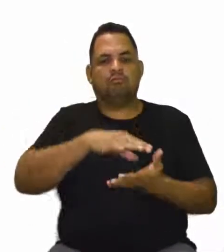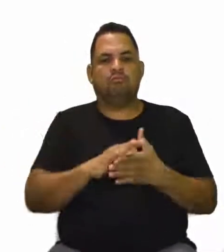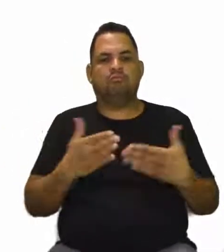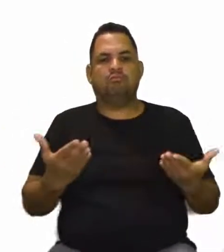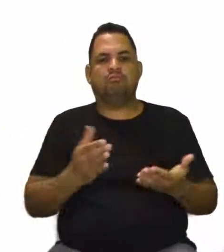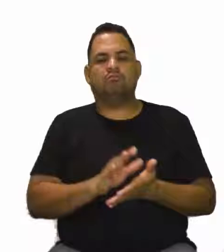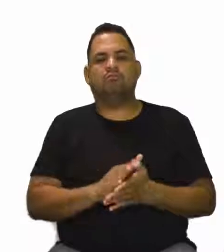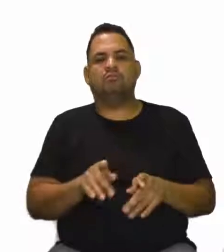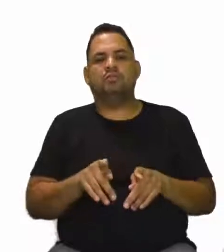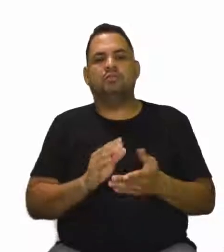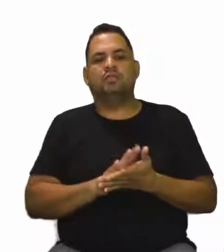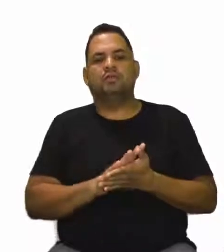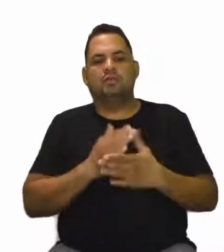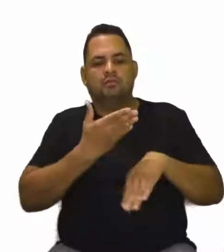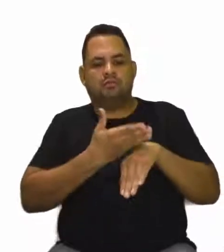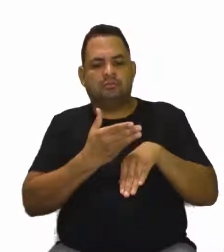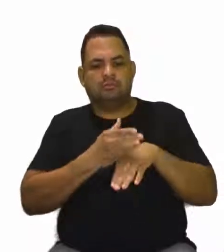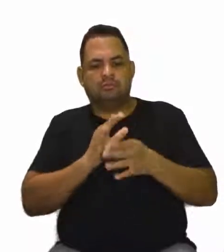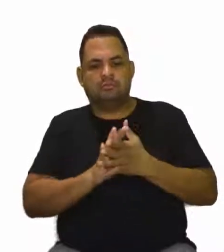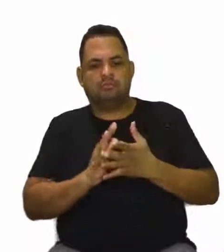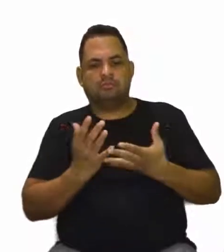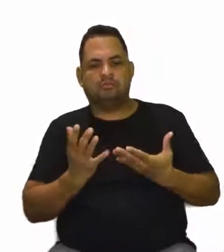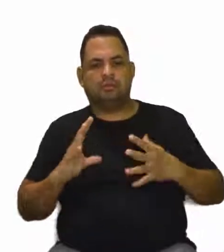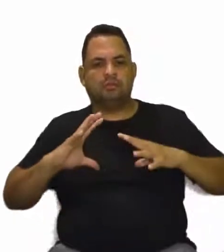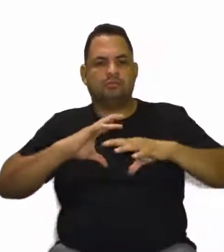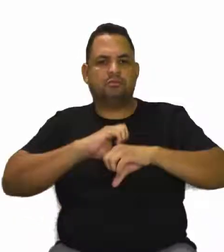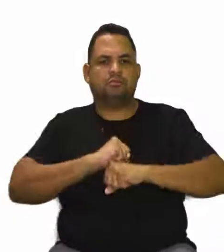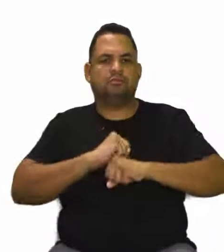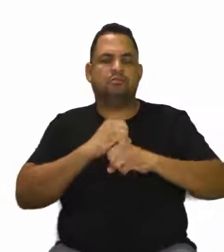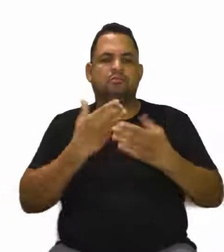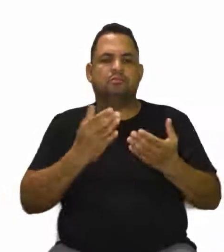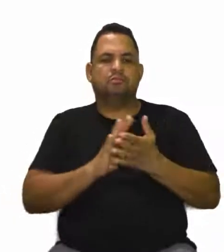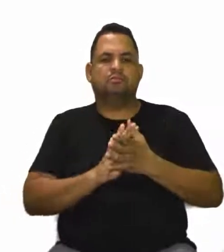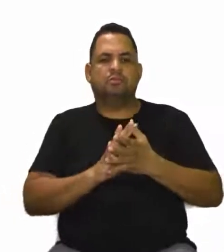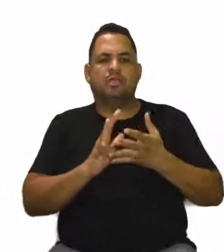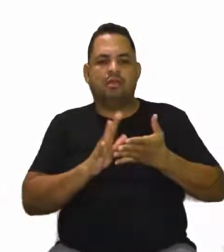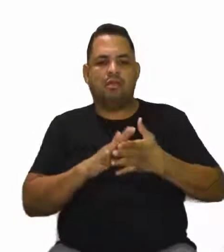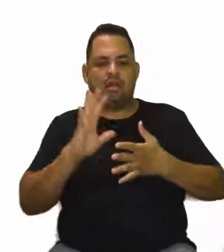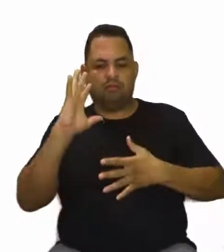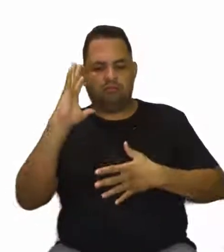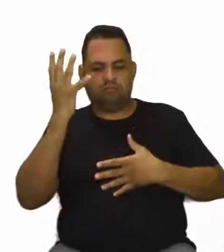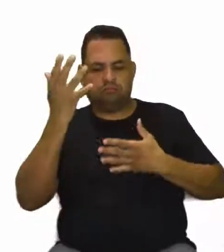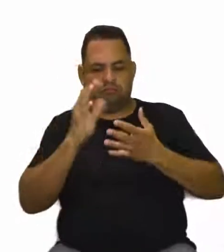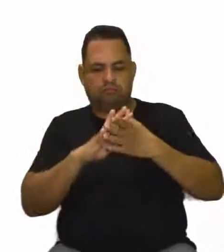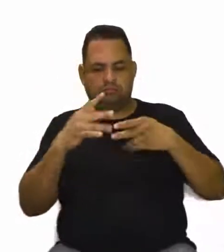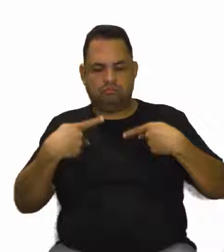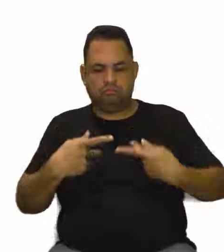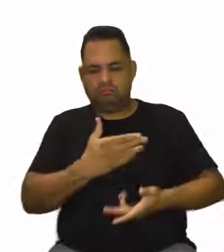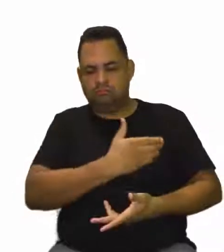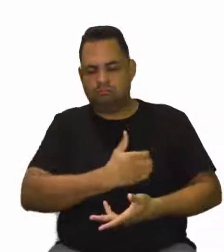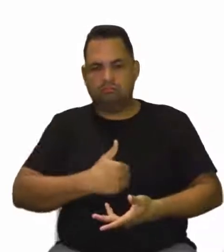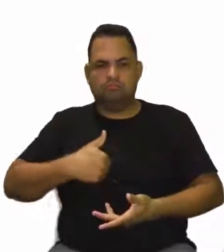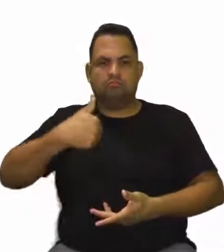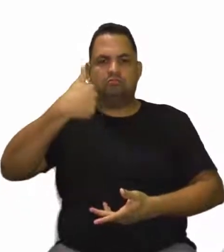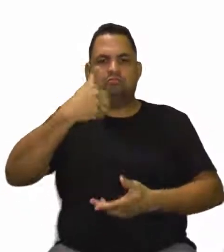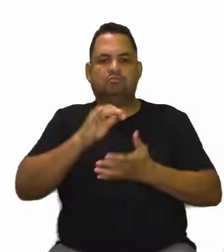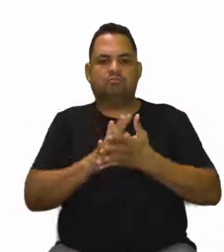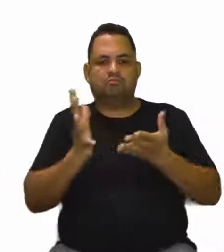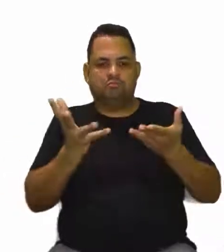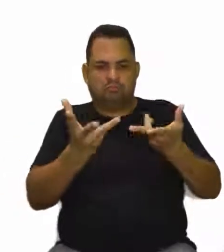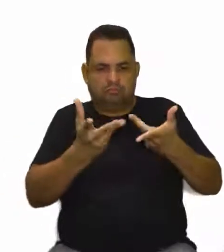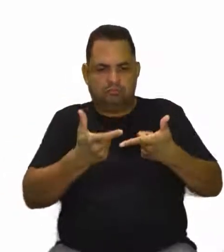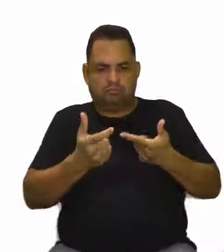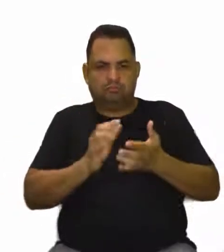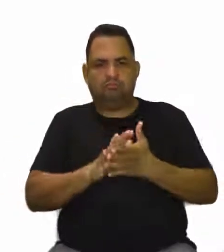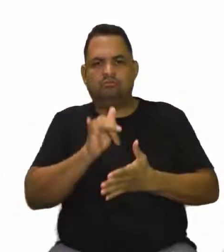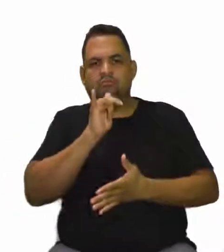vou treinando, eu vou adquirindo ali as capacidades físicas, maior vai ser a minha habilidade.